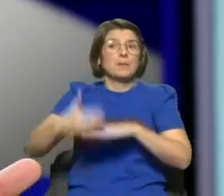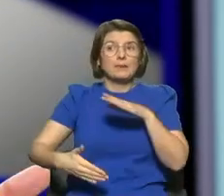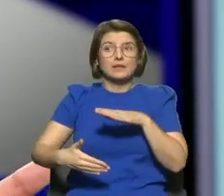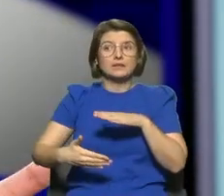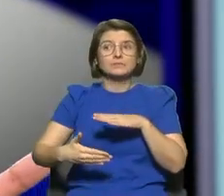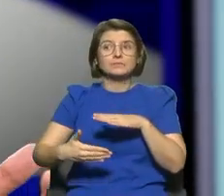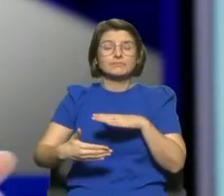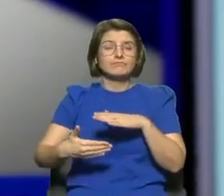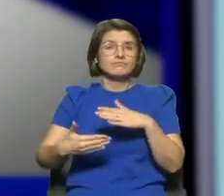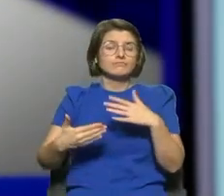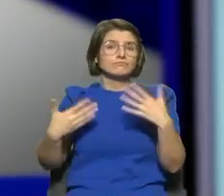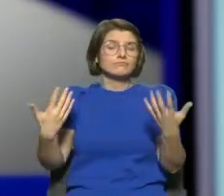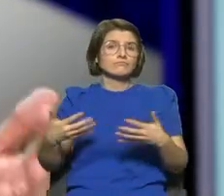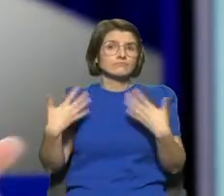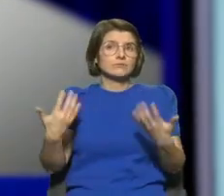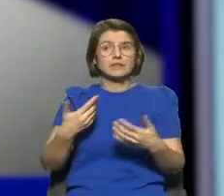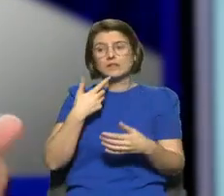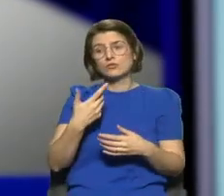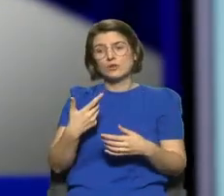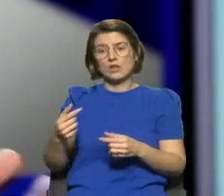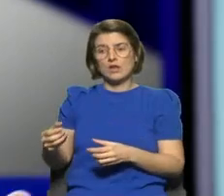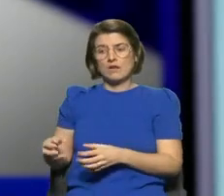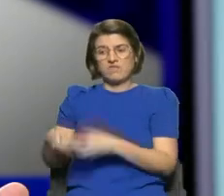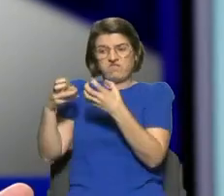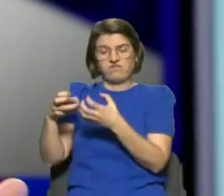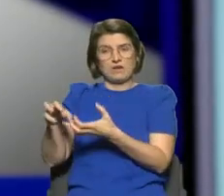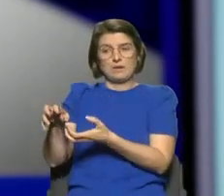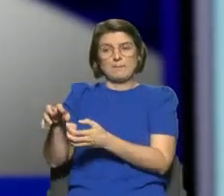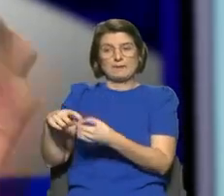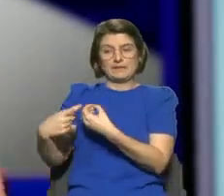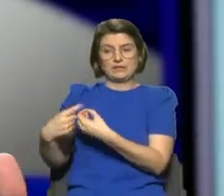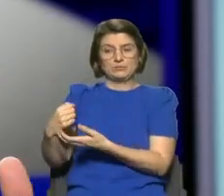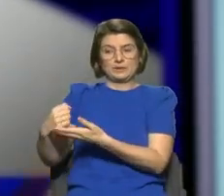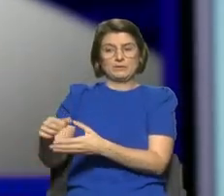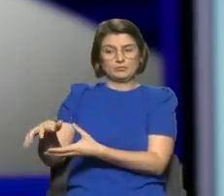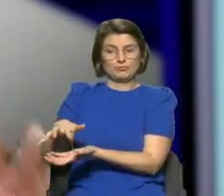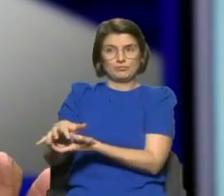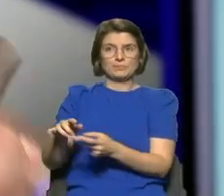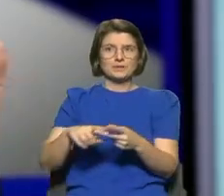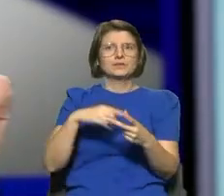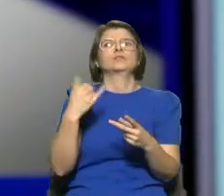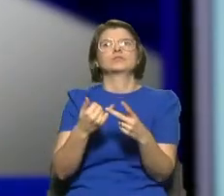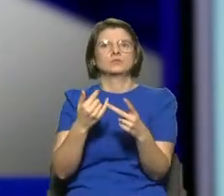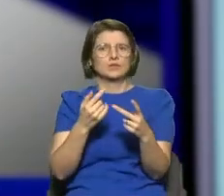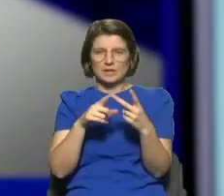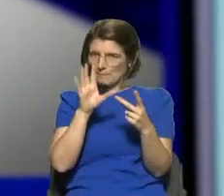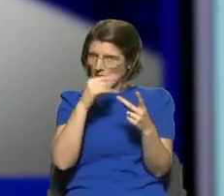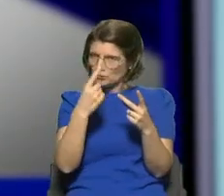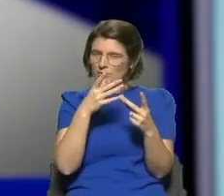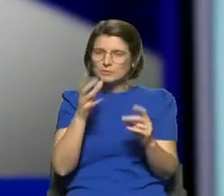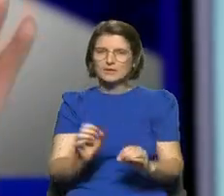haviam de eh hostilizar os seus antigos parceiros parlamentares segunda questão segunda questão ainda há mais uma para